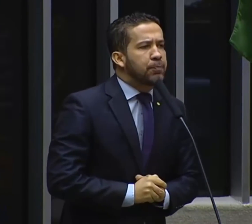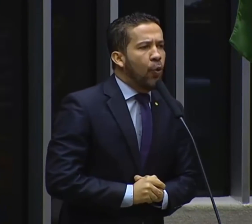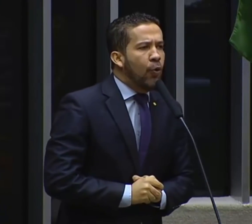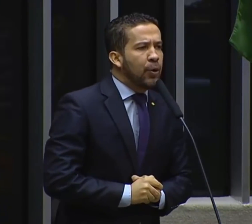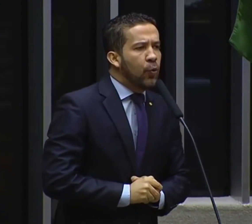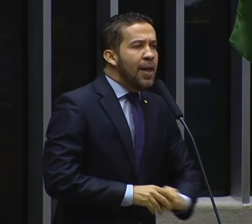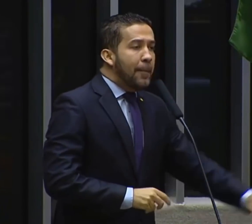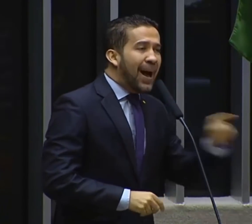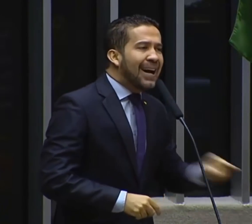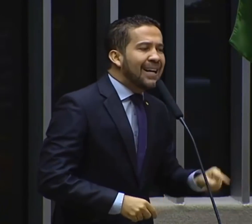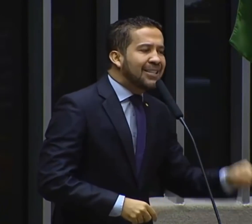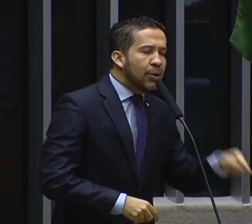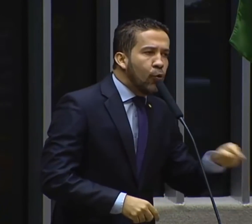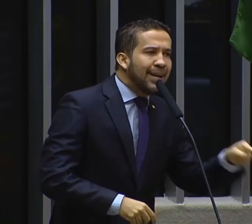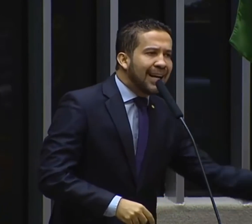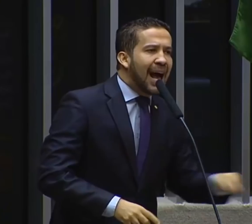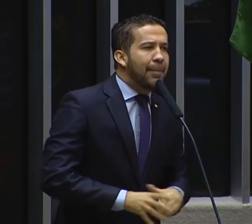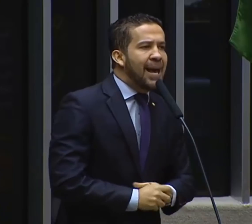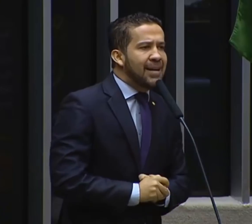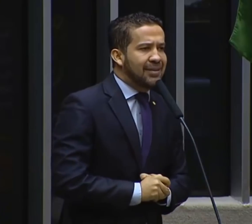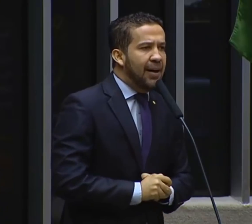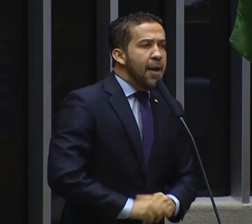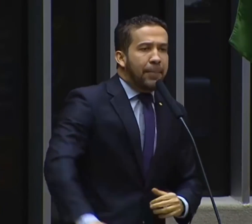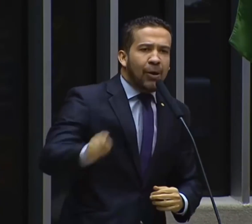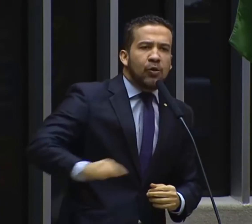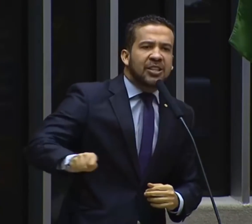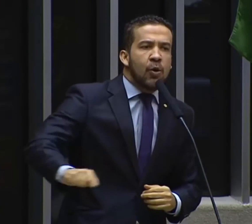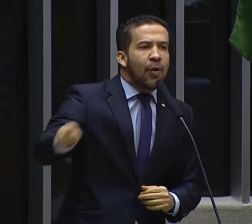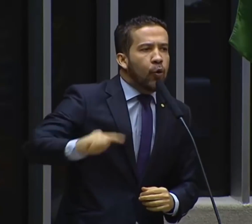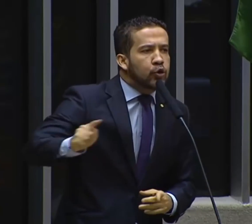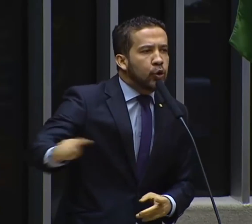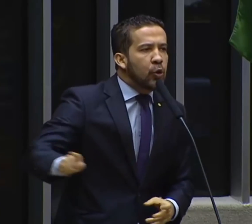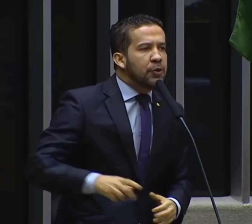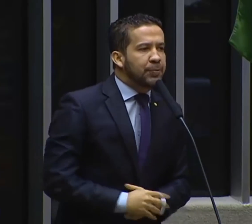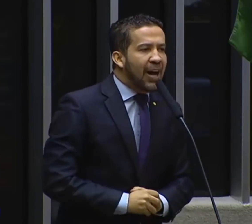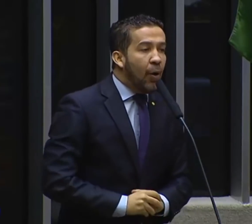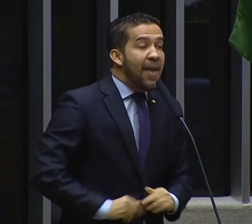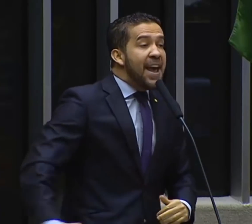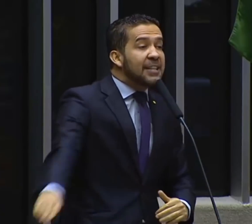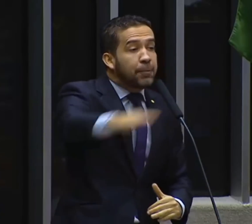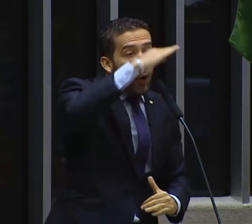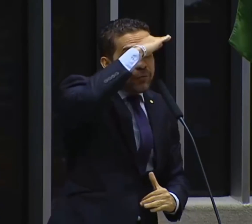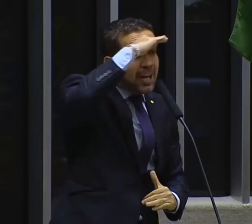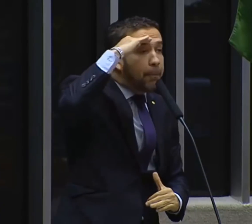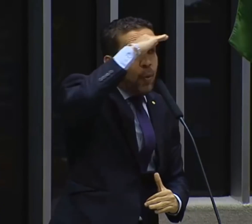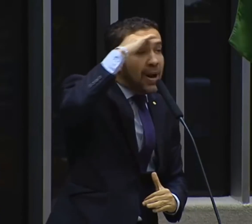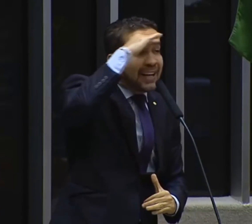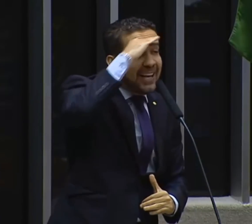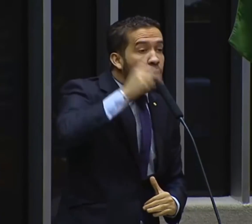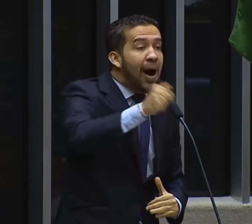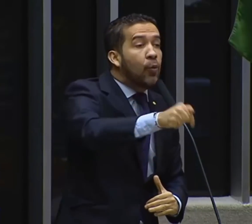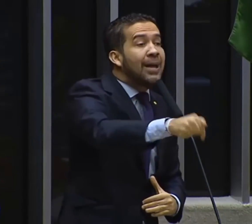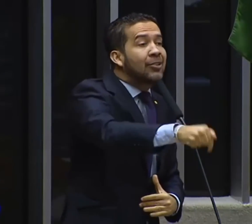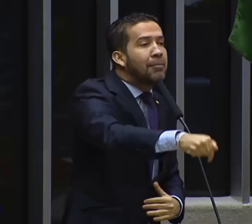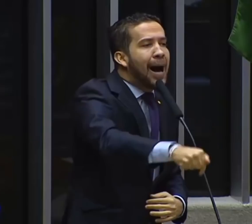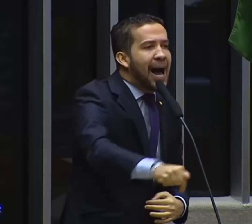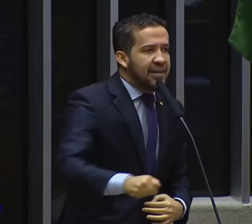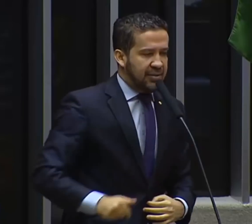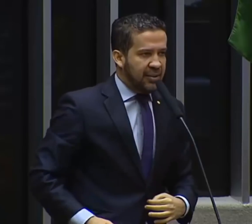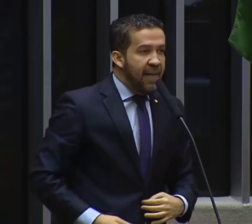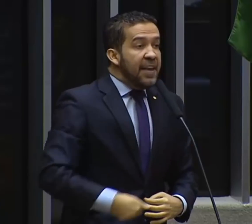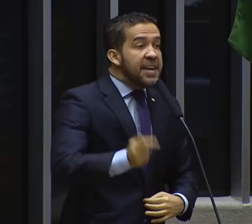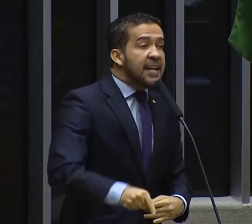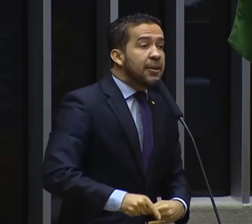transporte público, para garantir comida na mesa, para conseguir uma consulta em um hospital, esse povo está por aqui, não aguenta